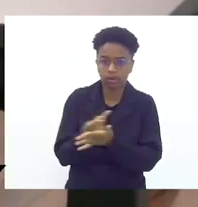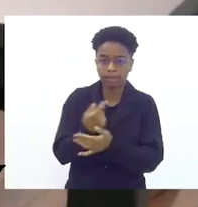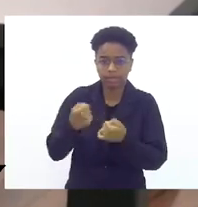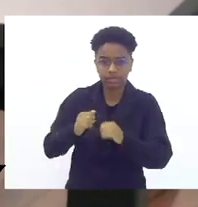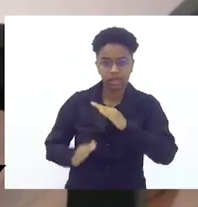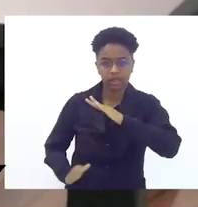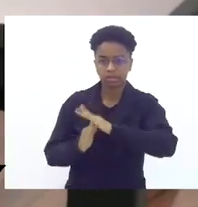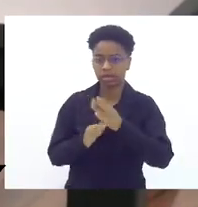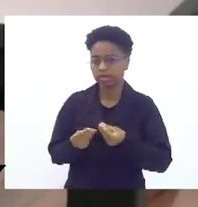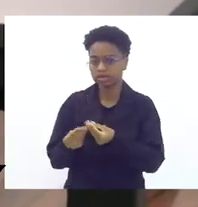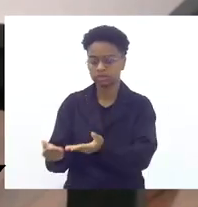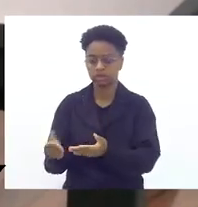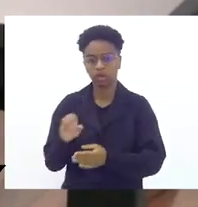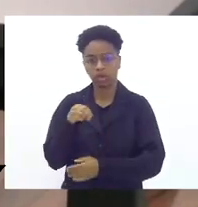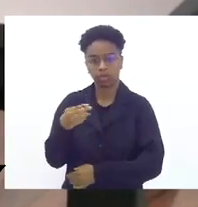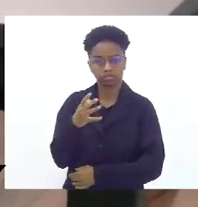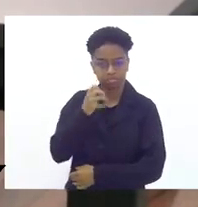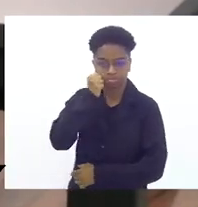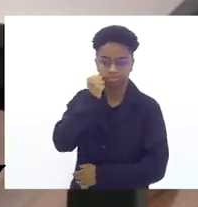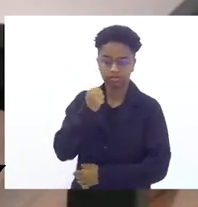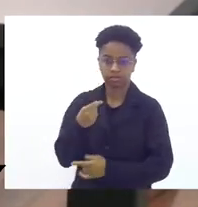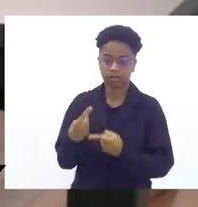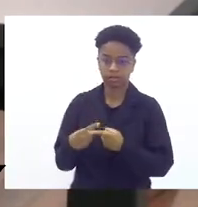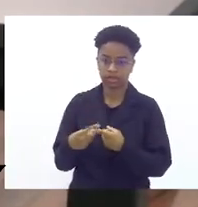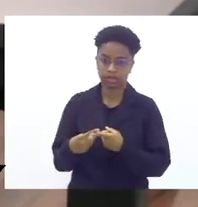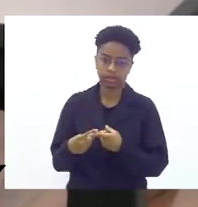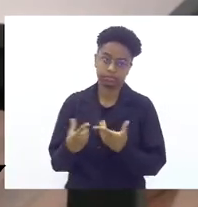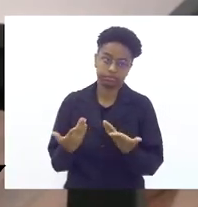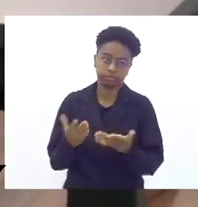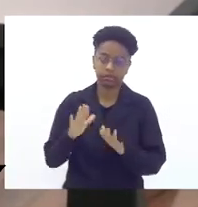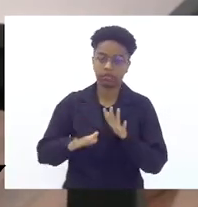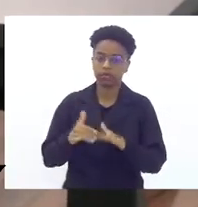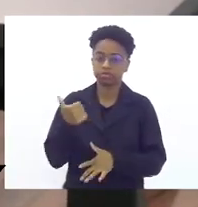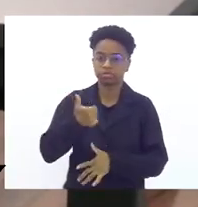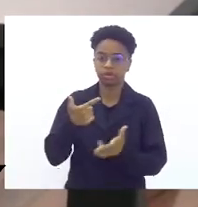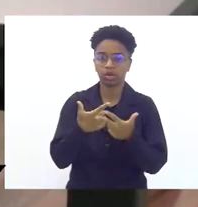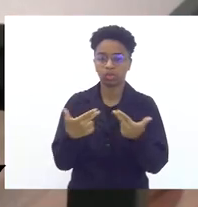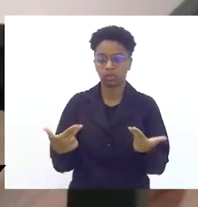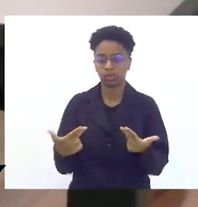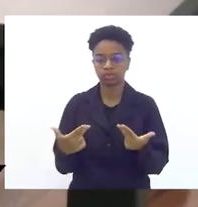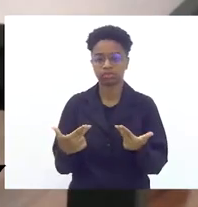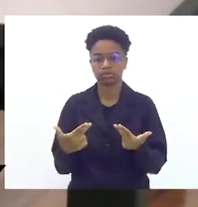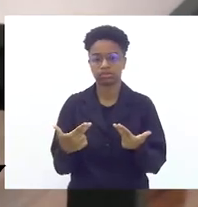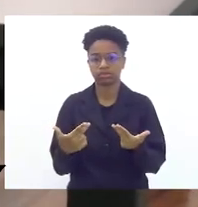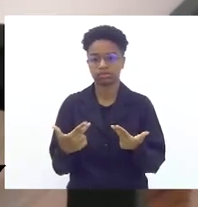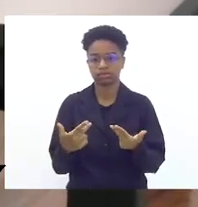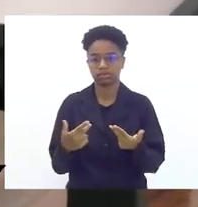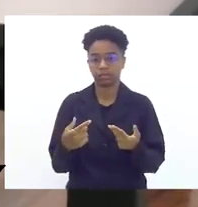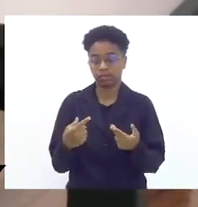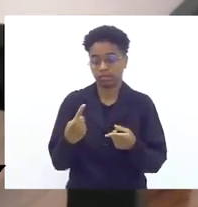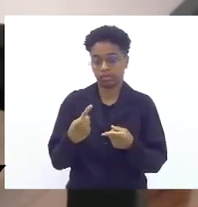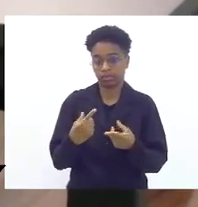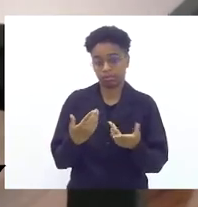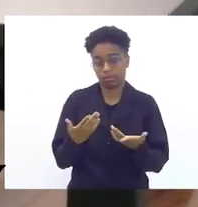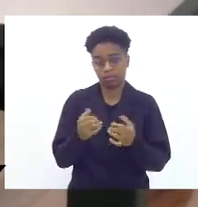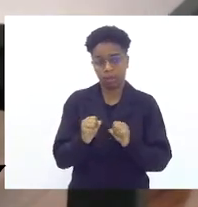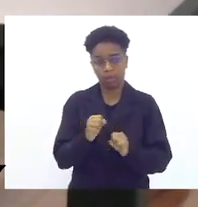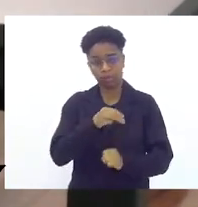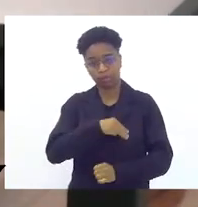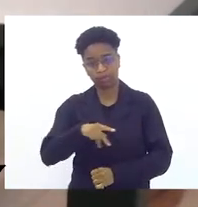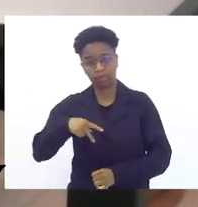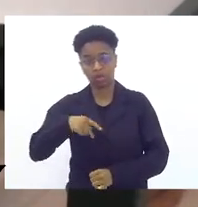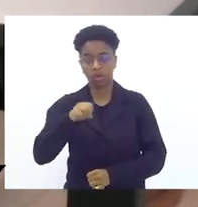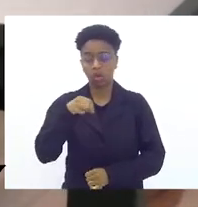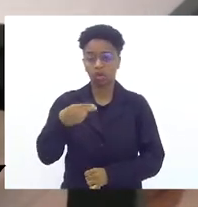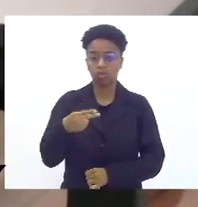limites então talvez um Primeiro passo é que tanto o Ministério Público como a polícia civil